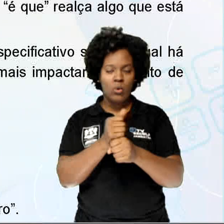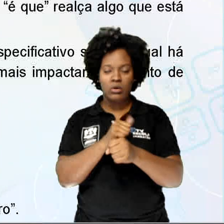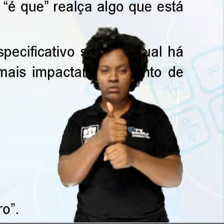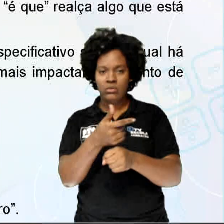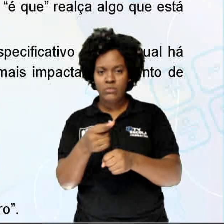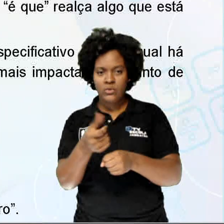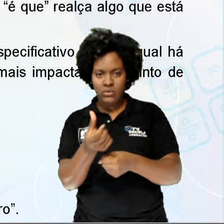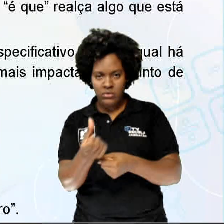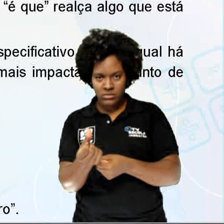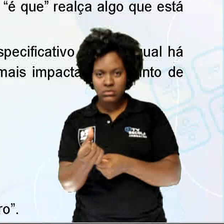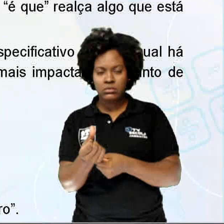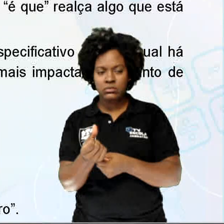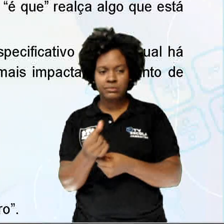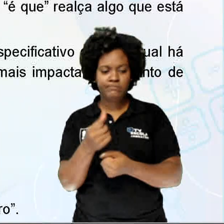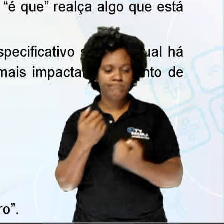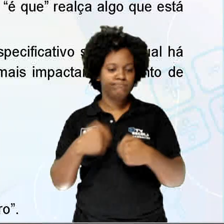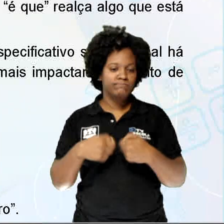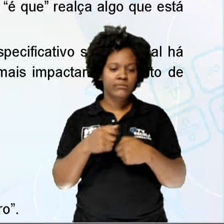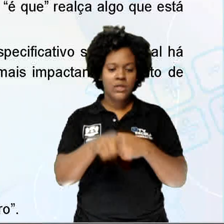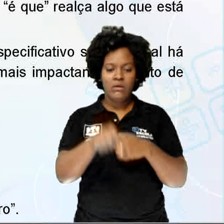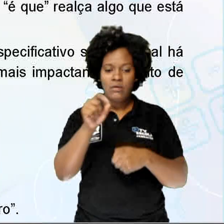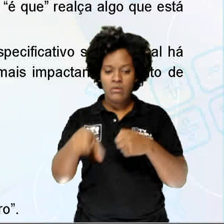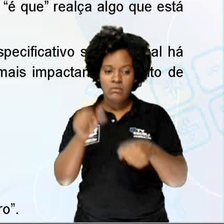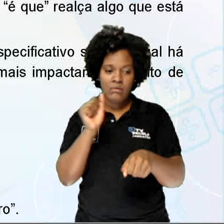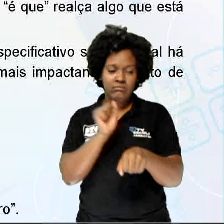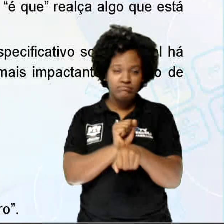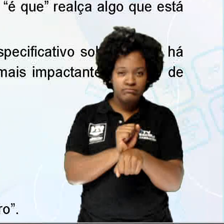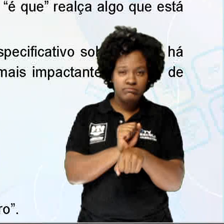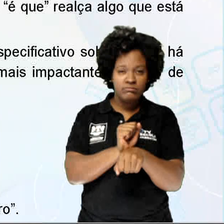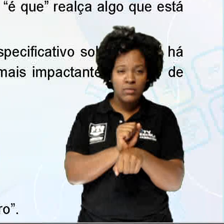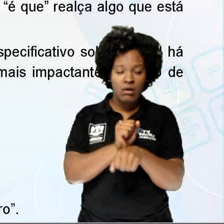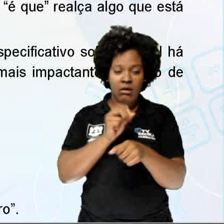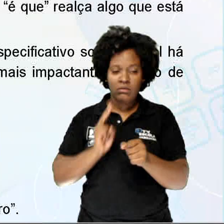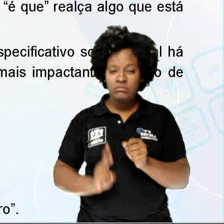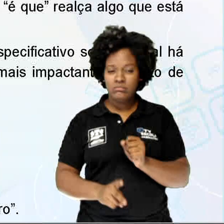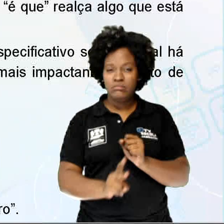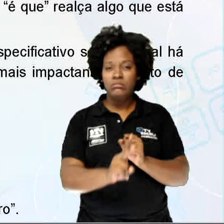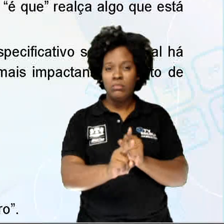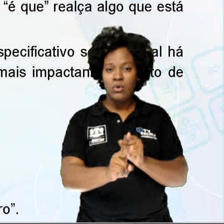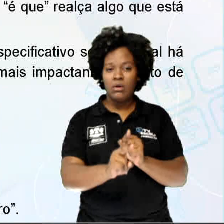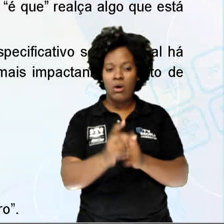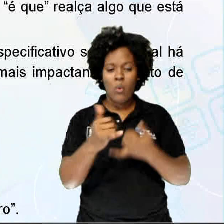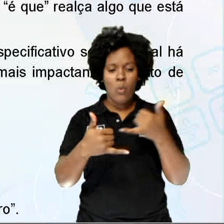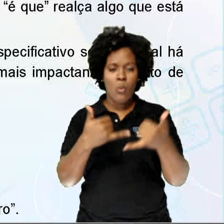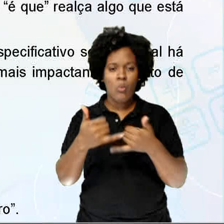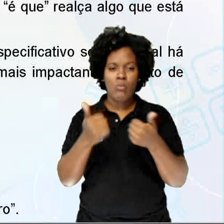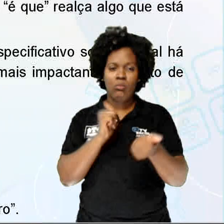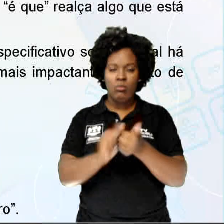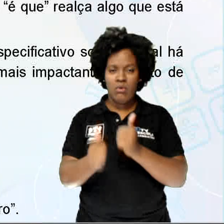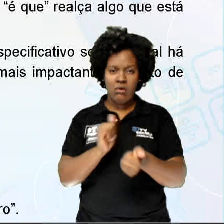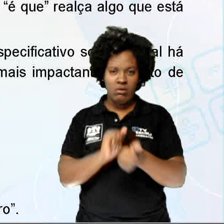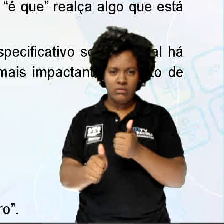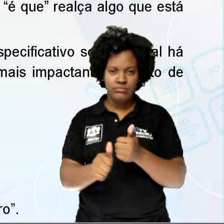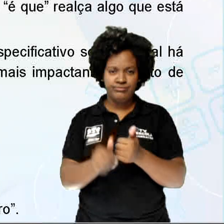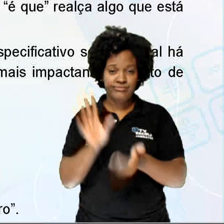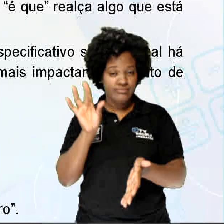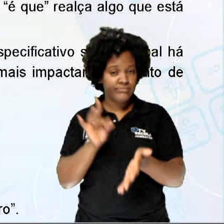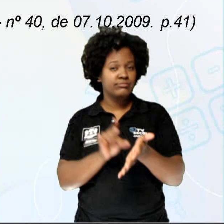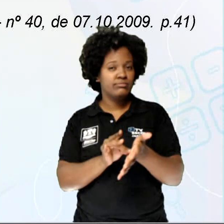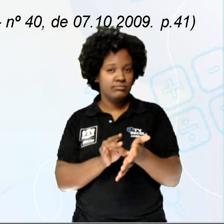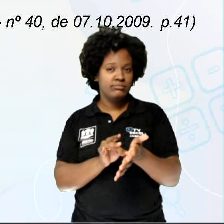tendo que escolher entre estagnação, progresso e esportes. Na verdade,